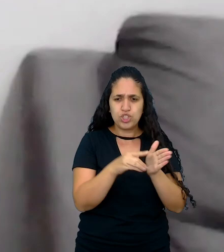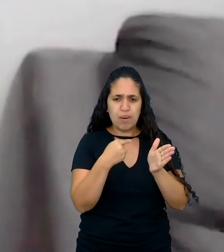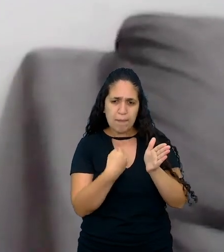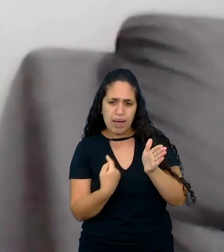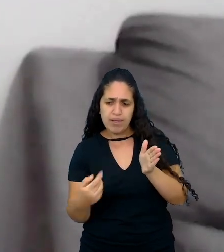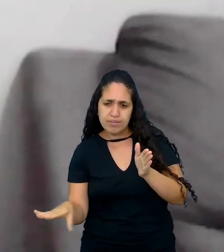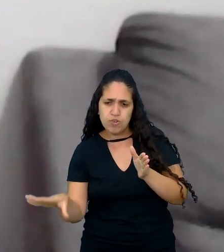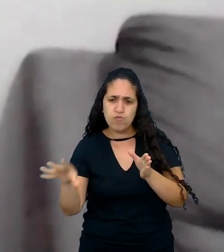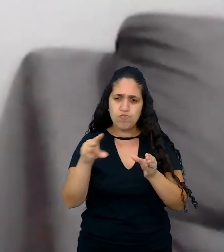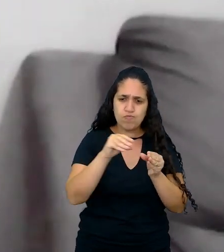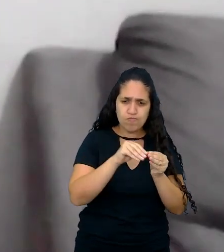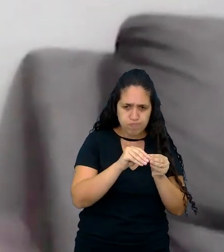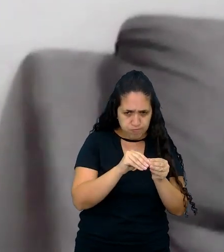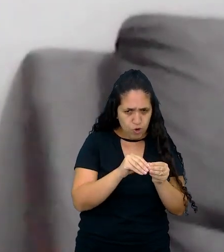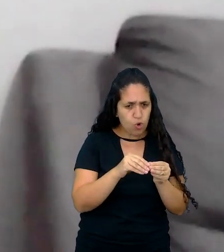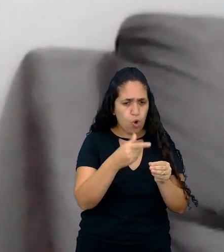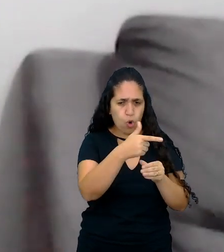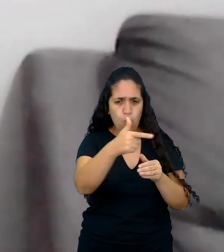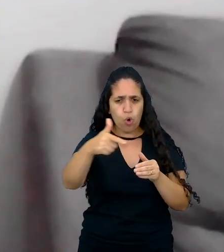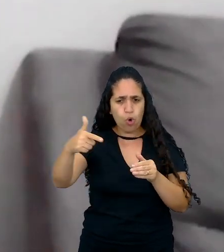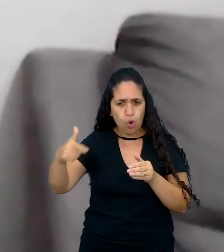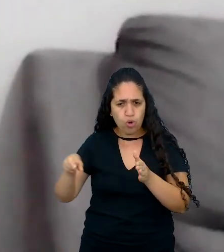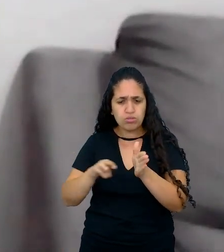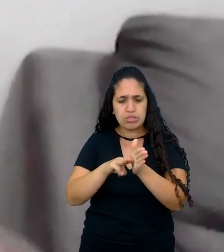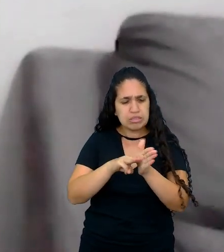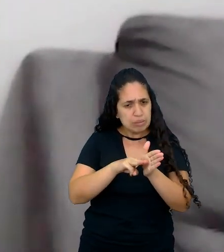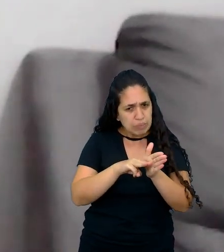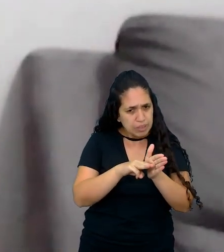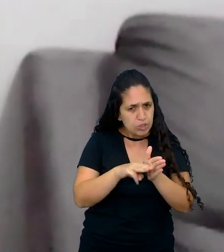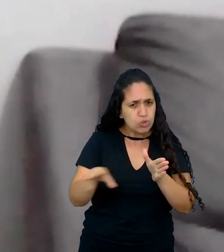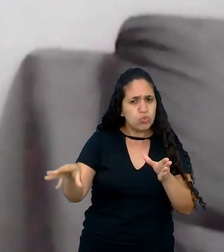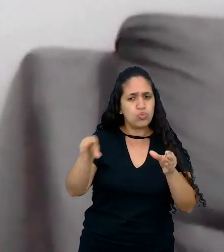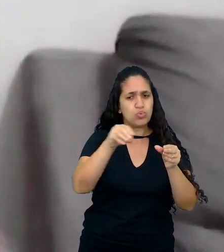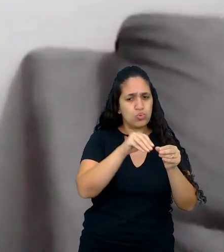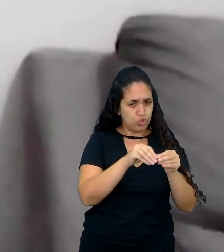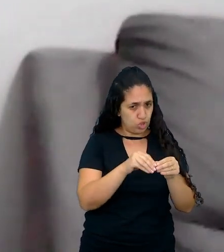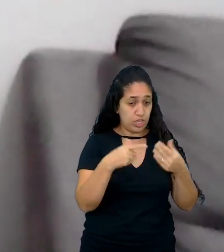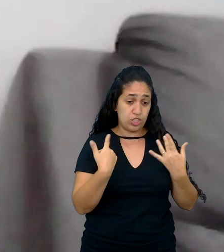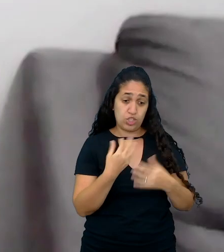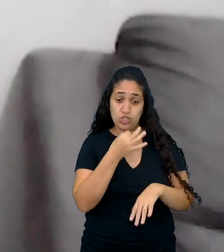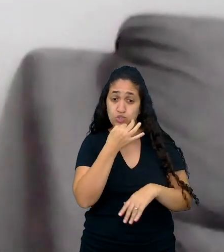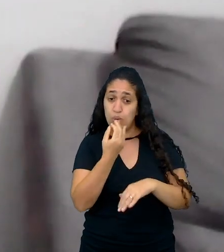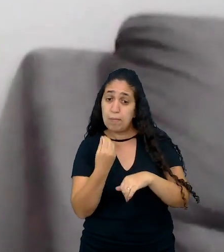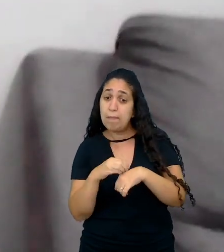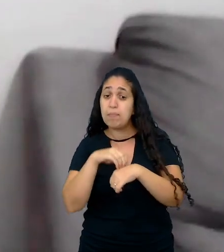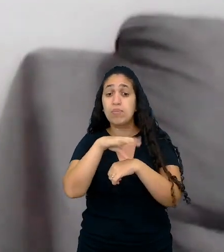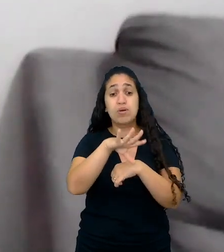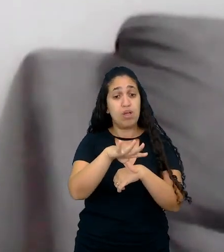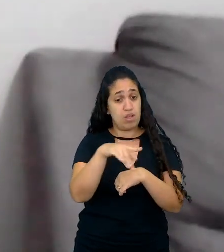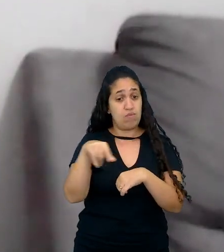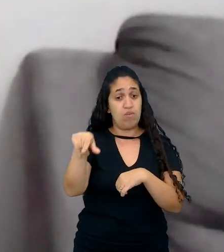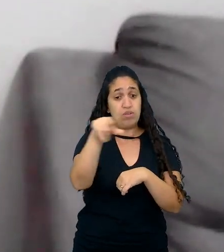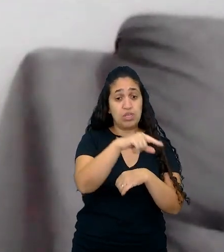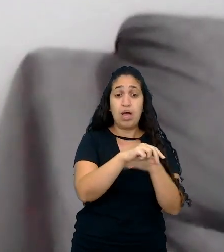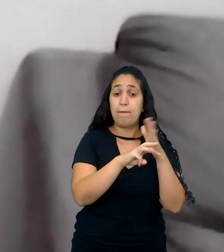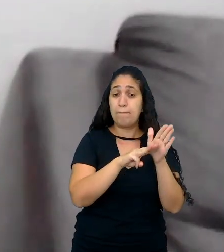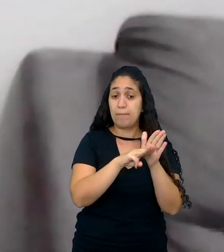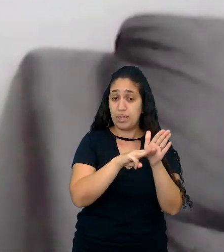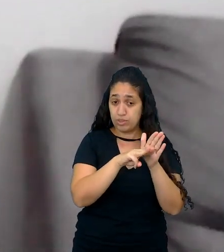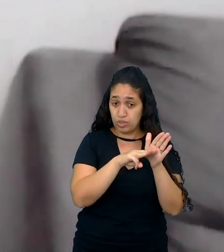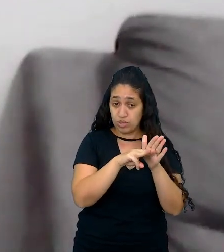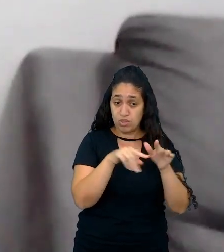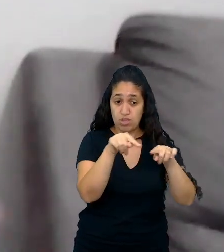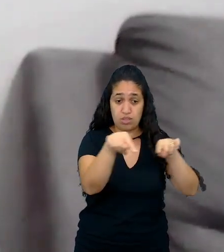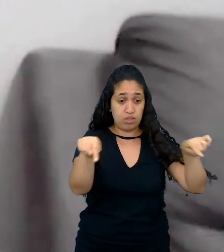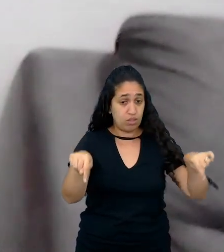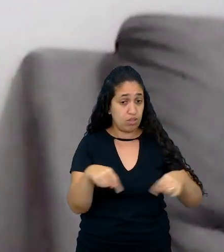agrupar outras metodologias, aqui no nosso caso, a gente sugere para aplicar a metodologia da sala